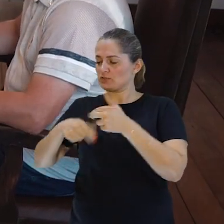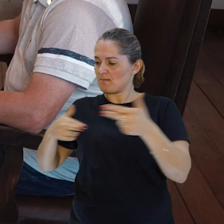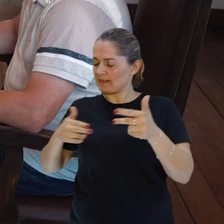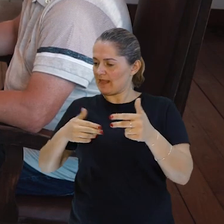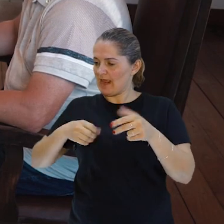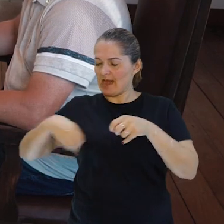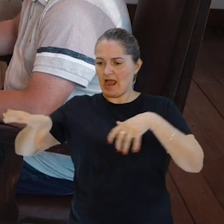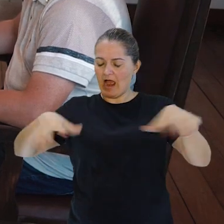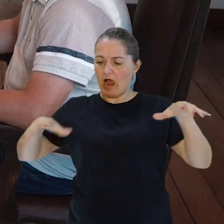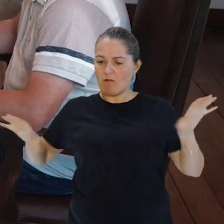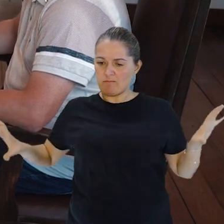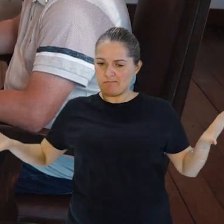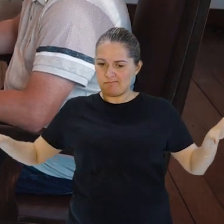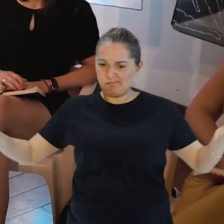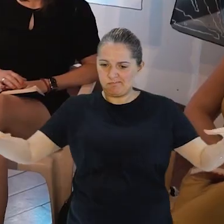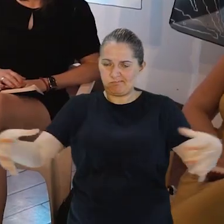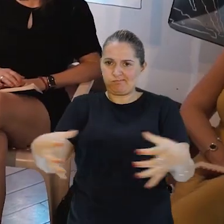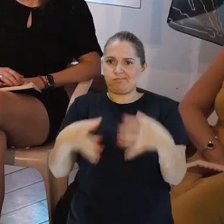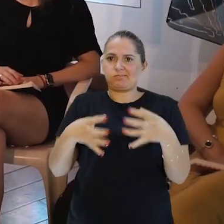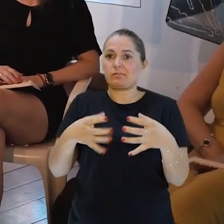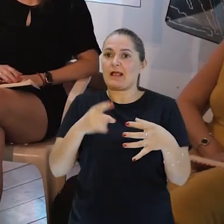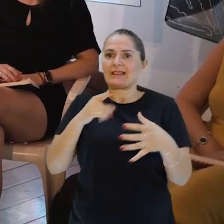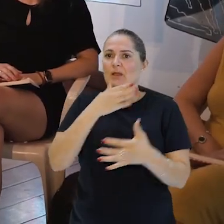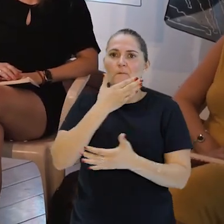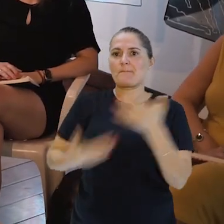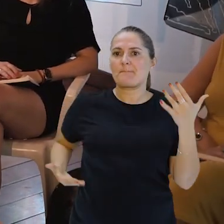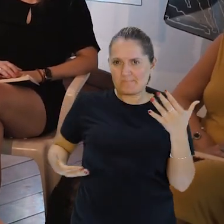volta espalhado. Então tudo se perde, né?